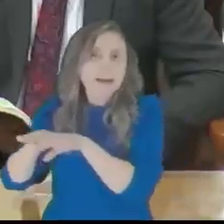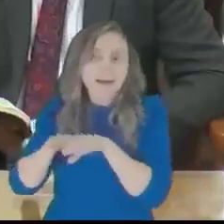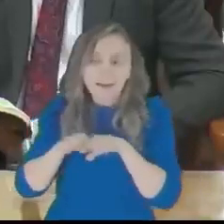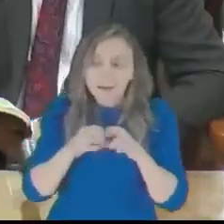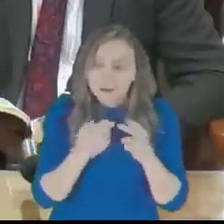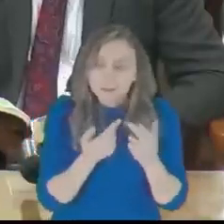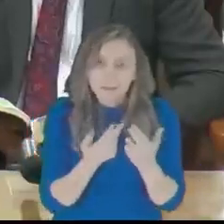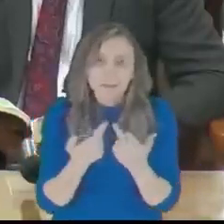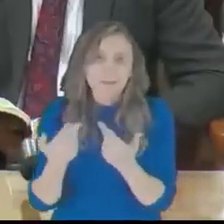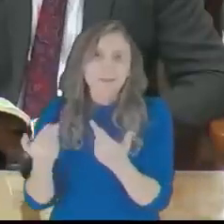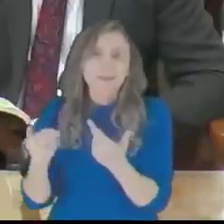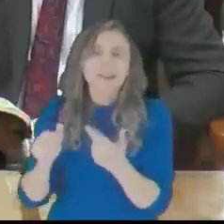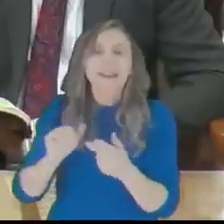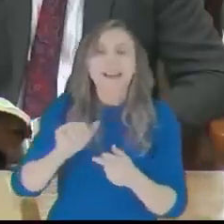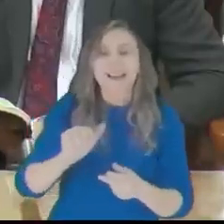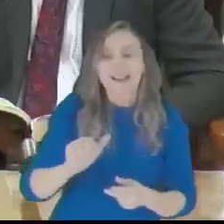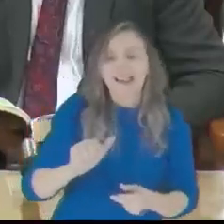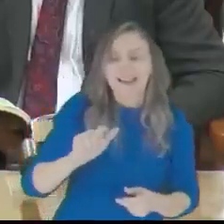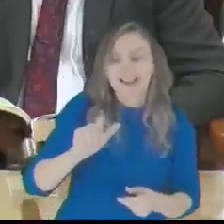Alon.